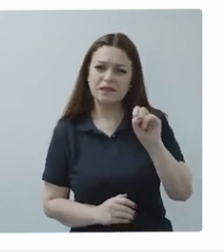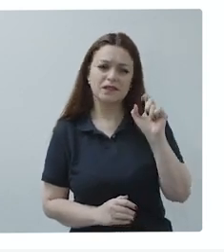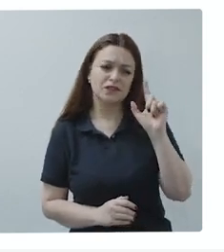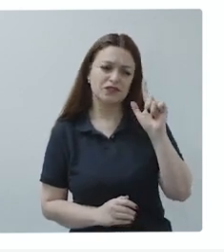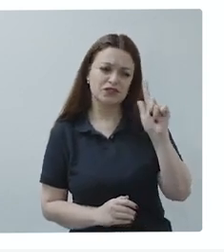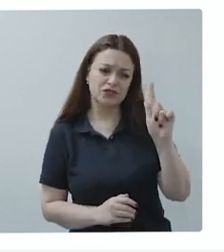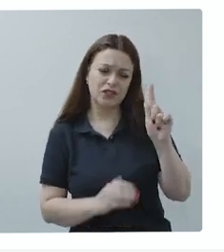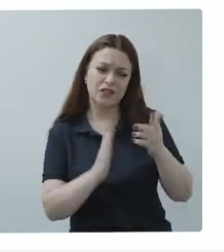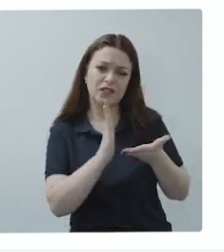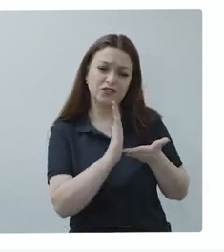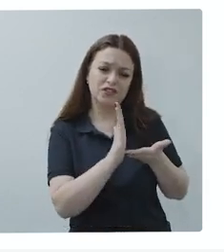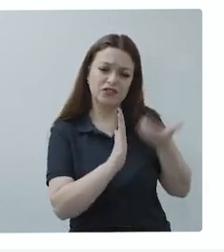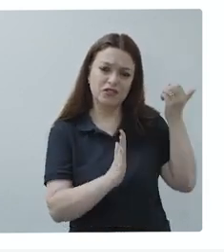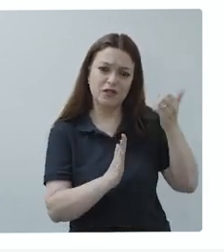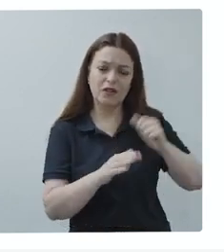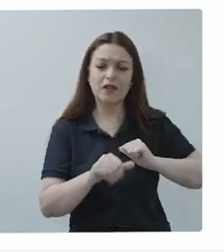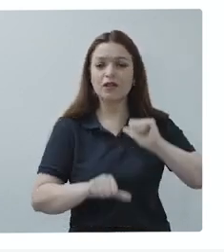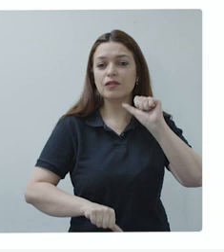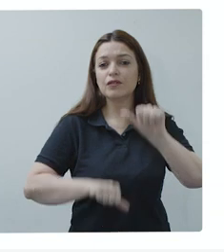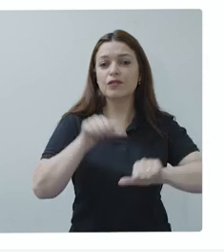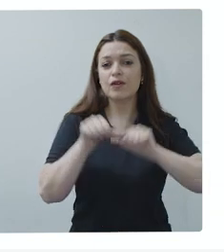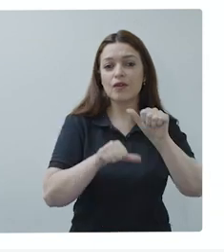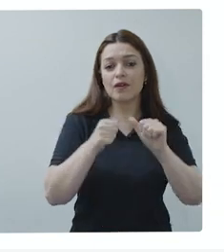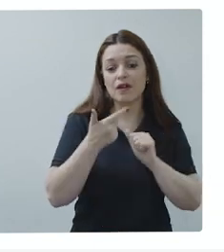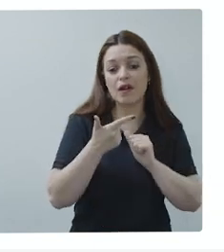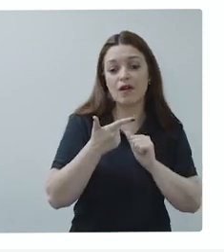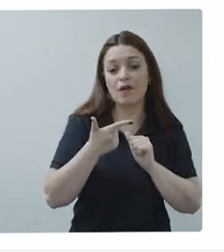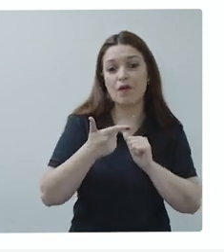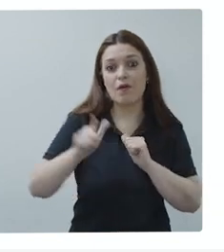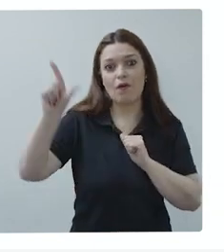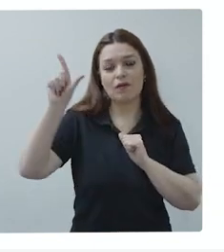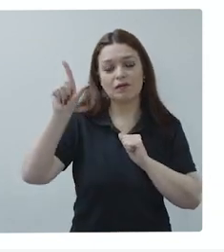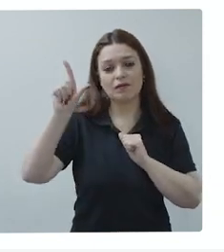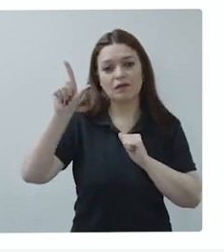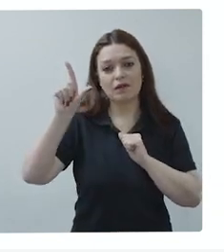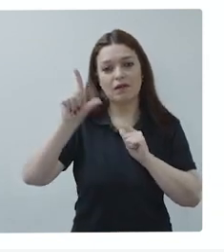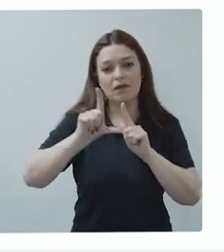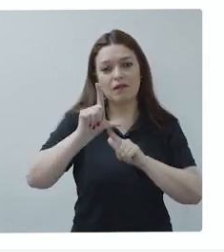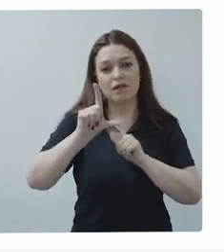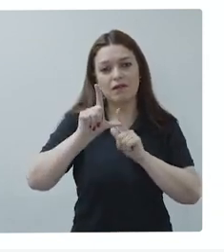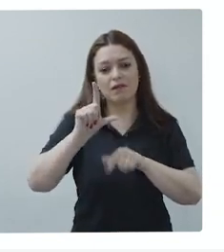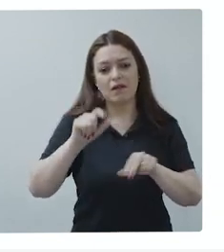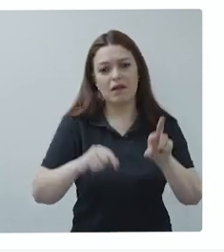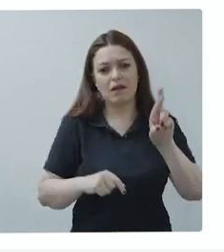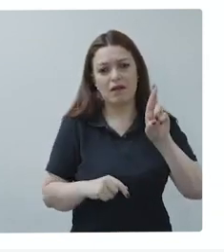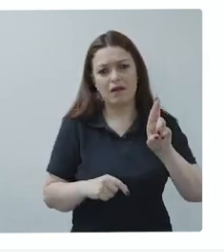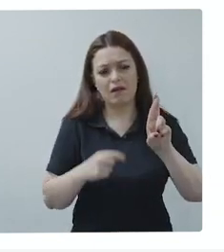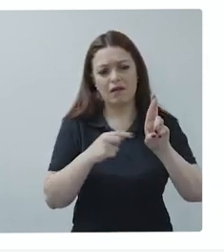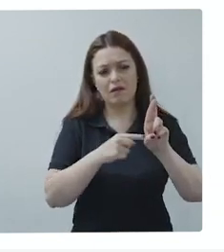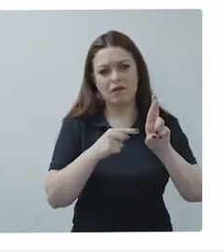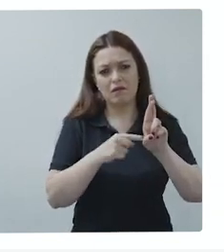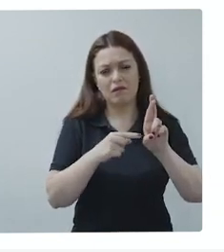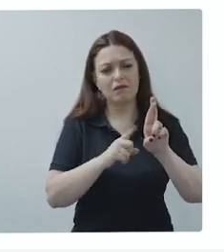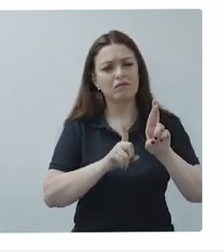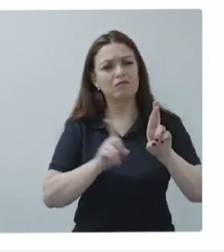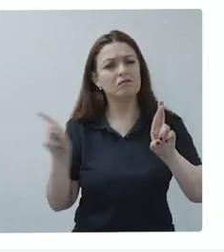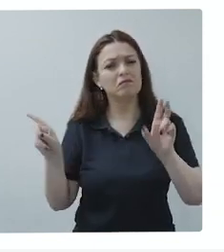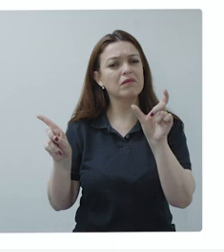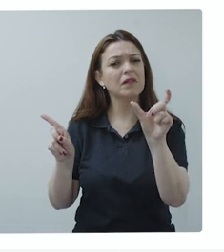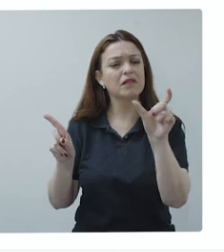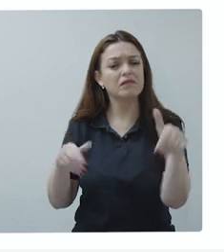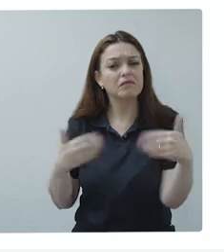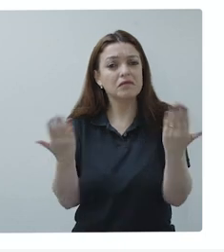G, trocássemos pela letra R, qual palavra nós temos